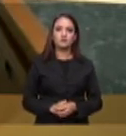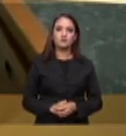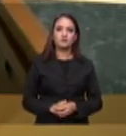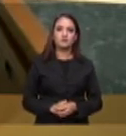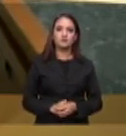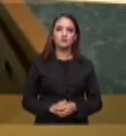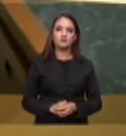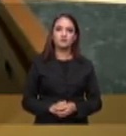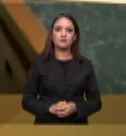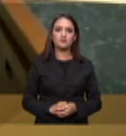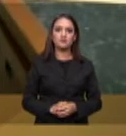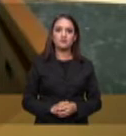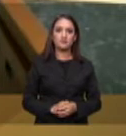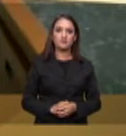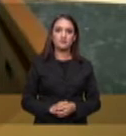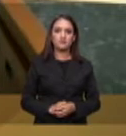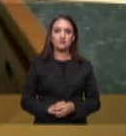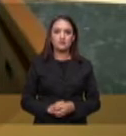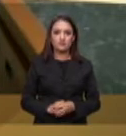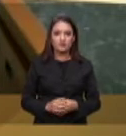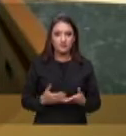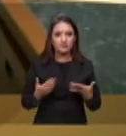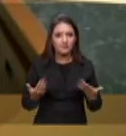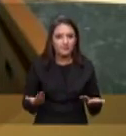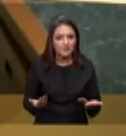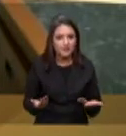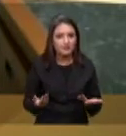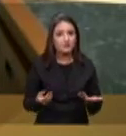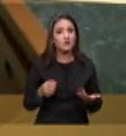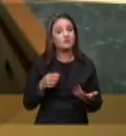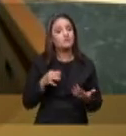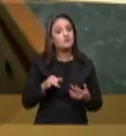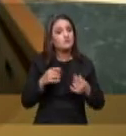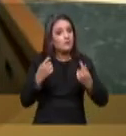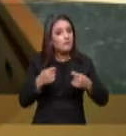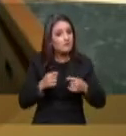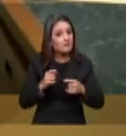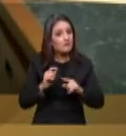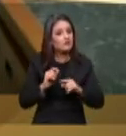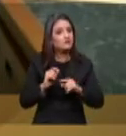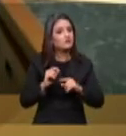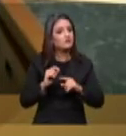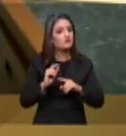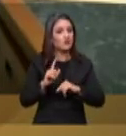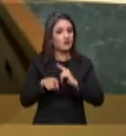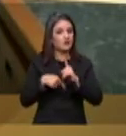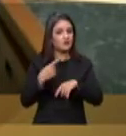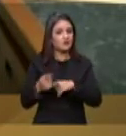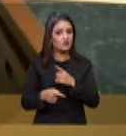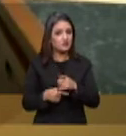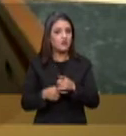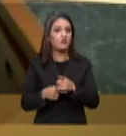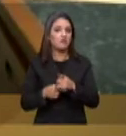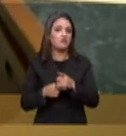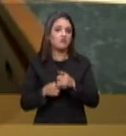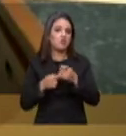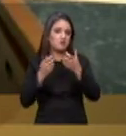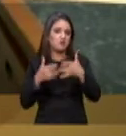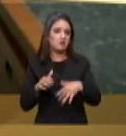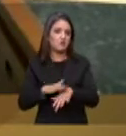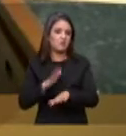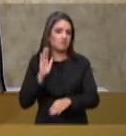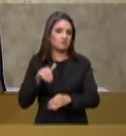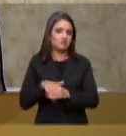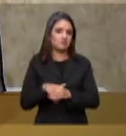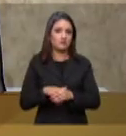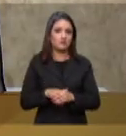fazer a emenda do voto, se for o caso, para fazer a juntada e, portanto, cumprir já a tarefa.